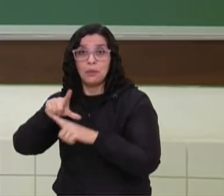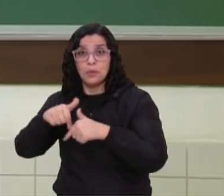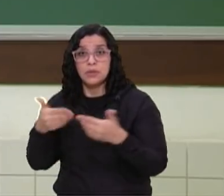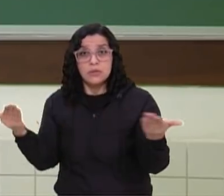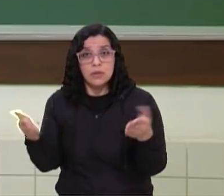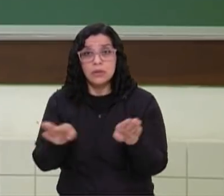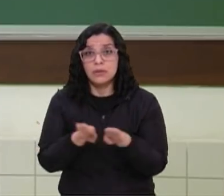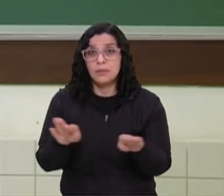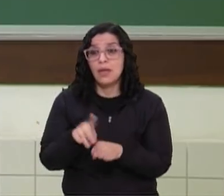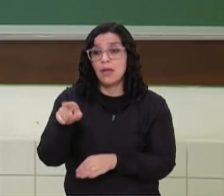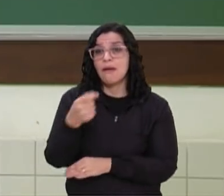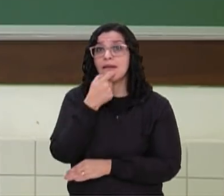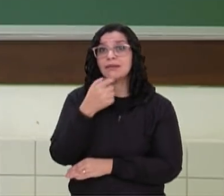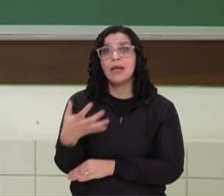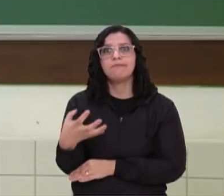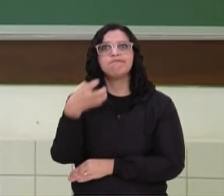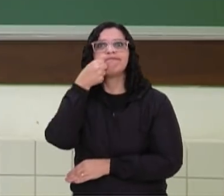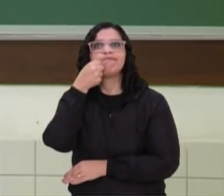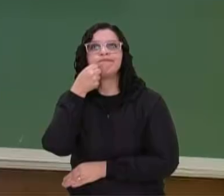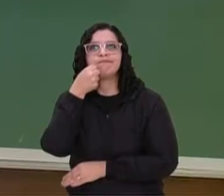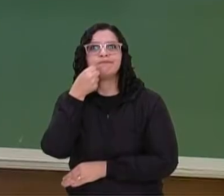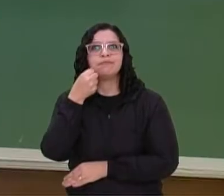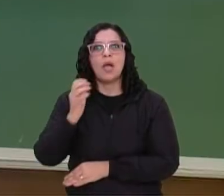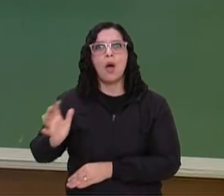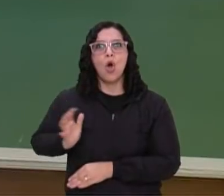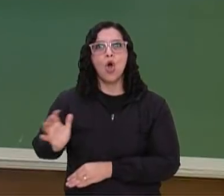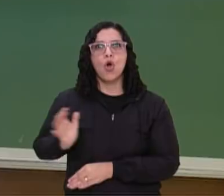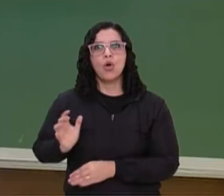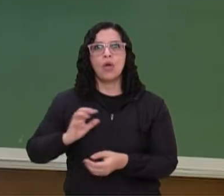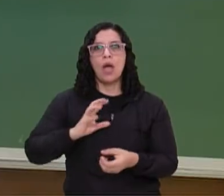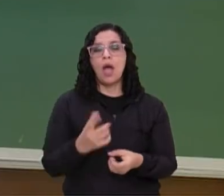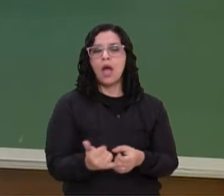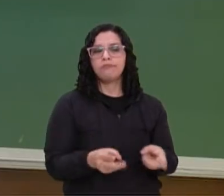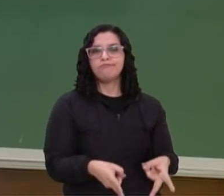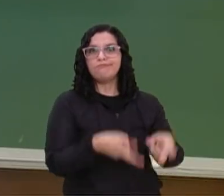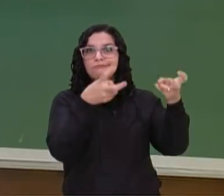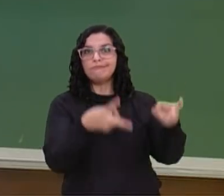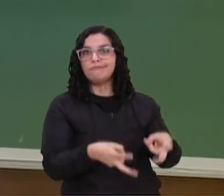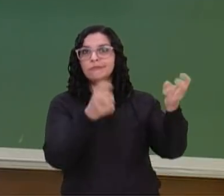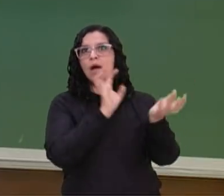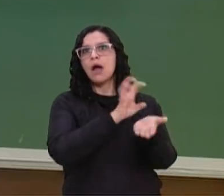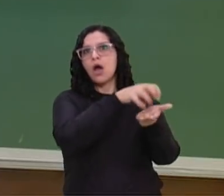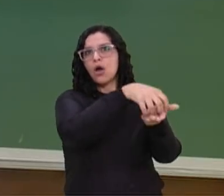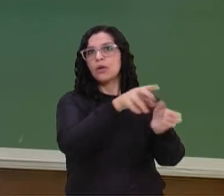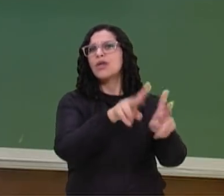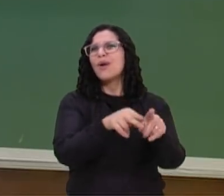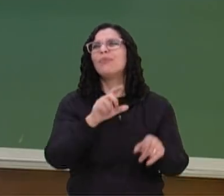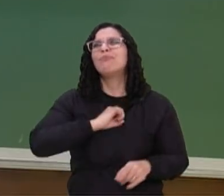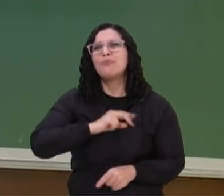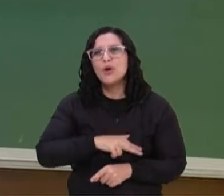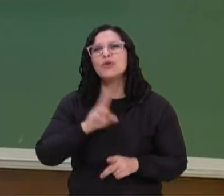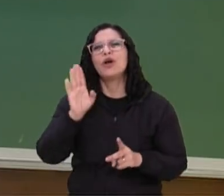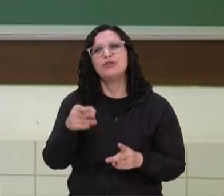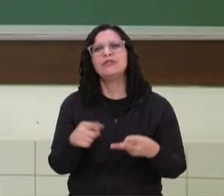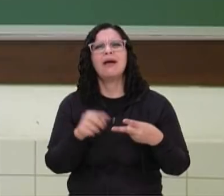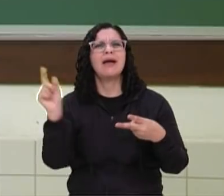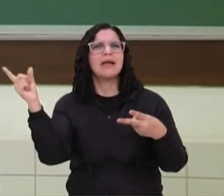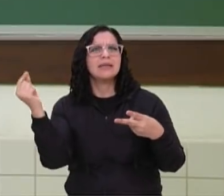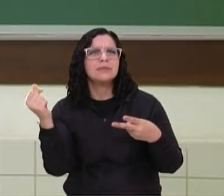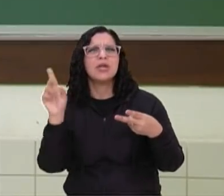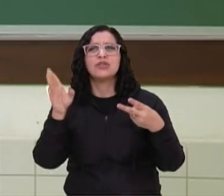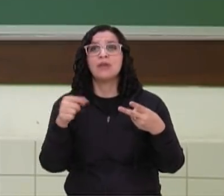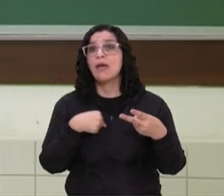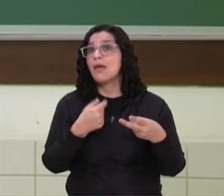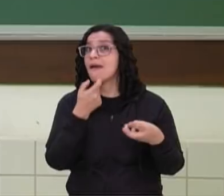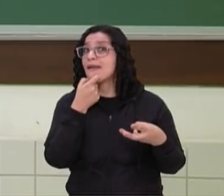fazendo enriquecer em cima da sua colônia, coisa que outros países já faziam, e como Portugal, Espanha, coisa